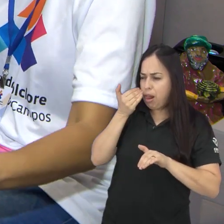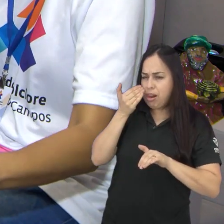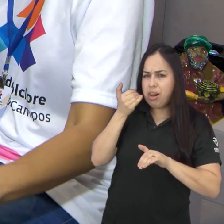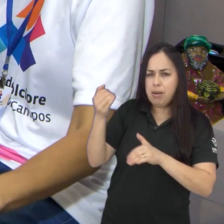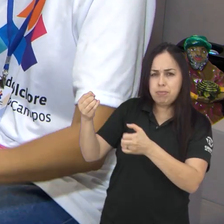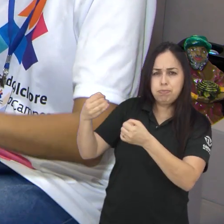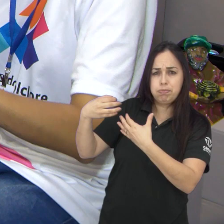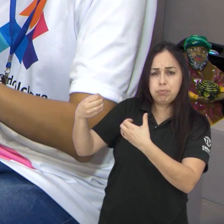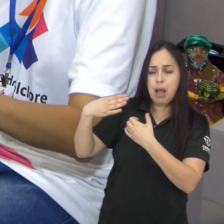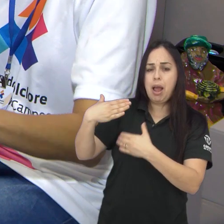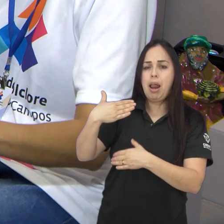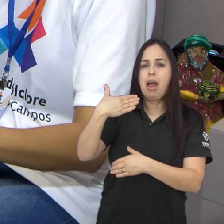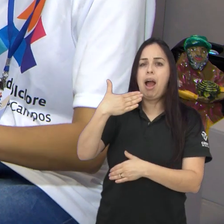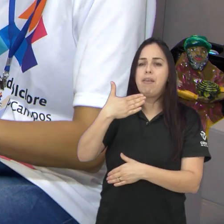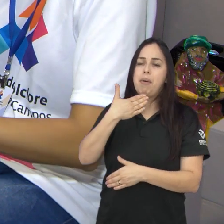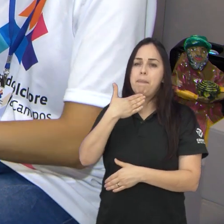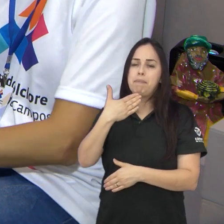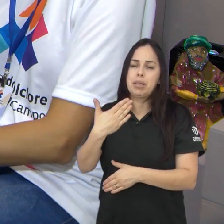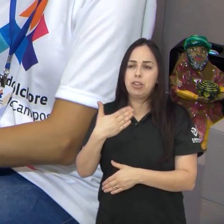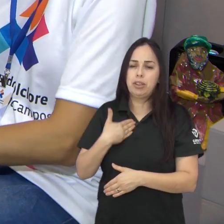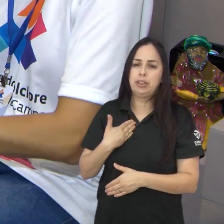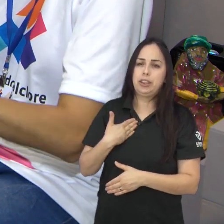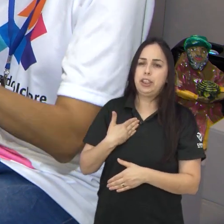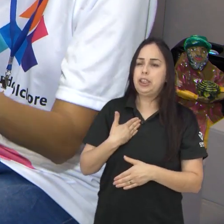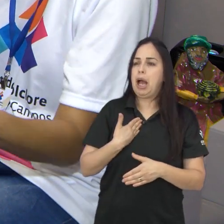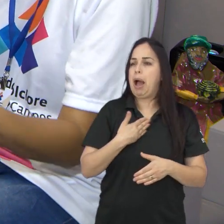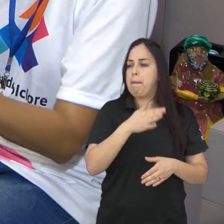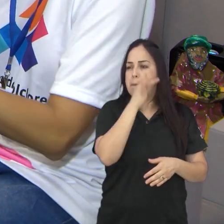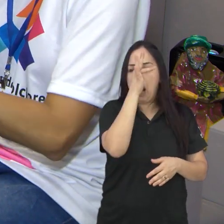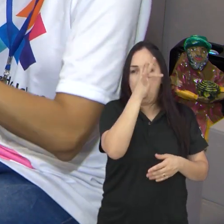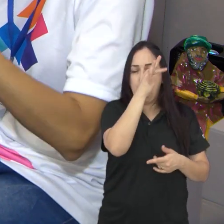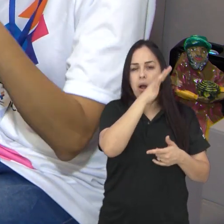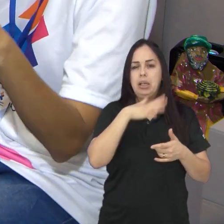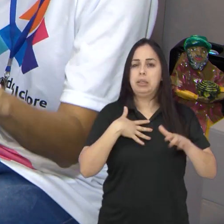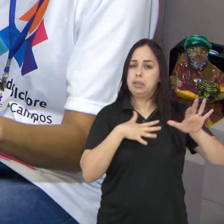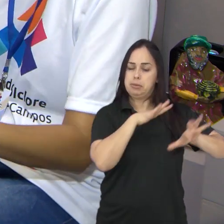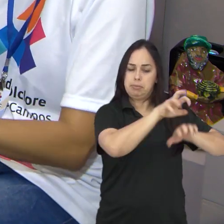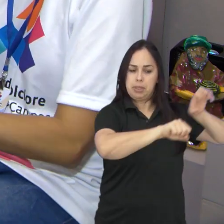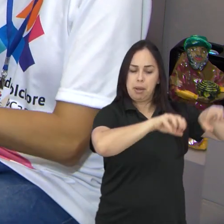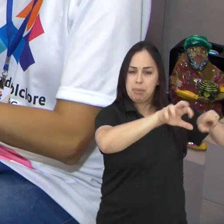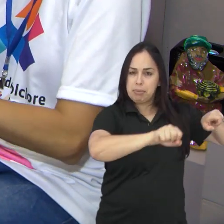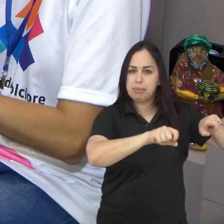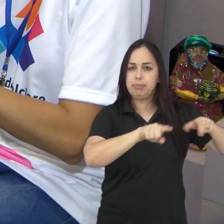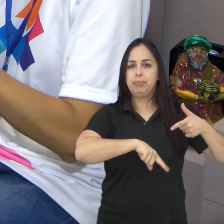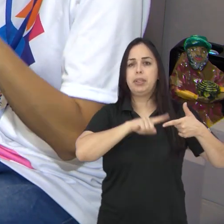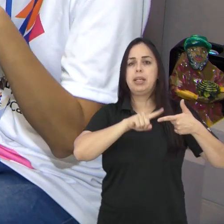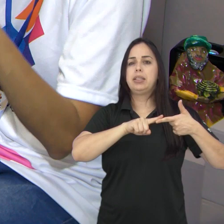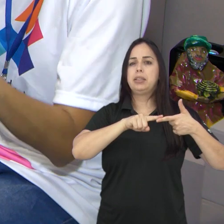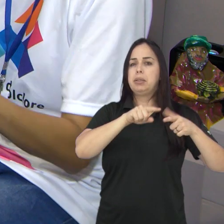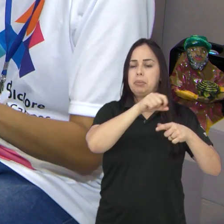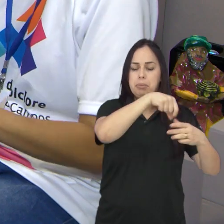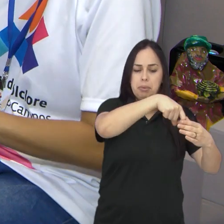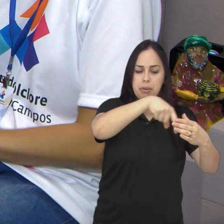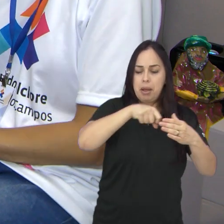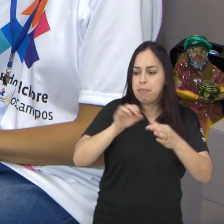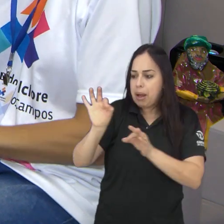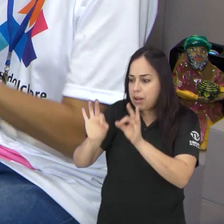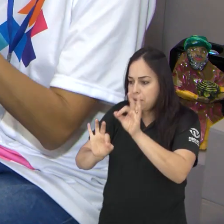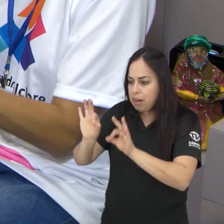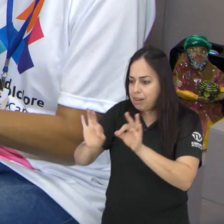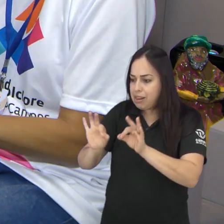ela era pequenininha, a avó pedia para ela buscar planta no mato,